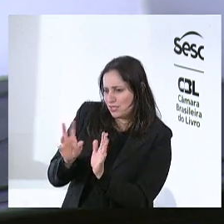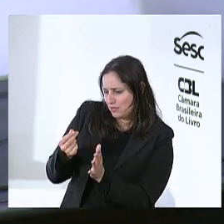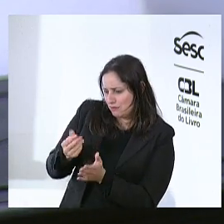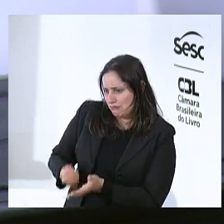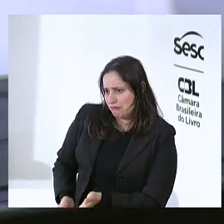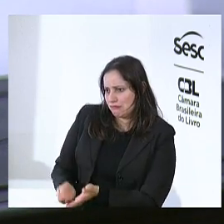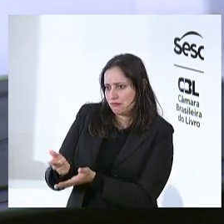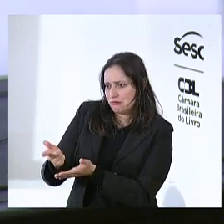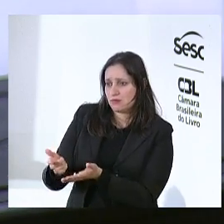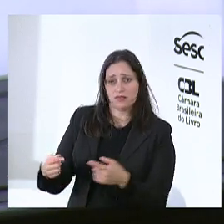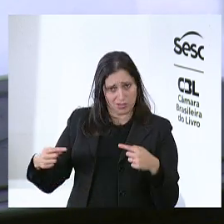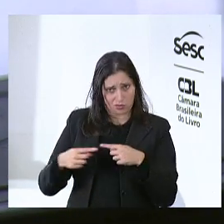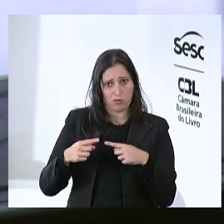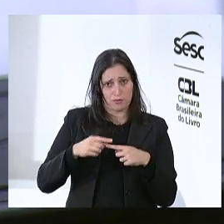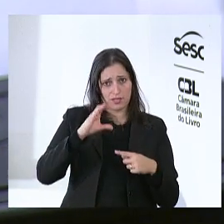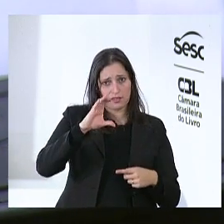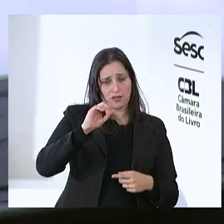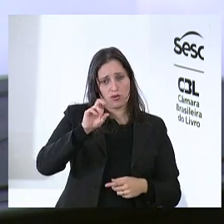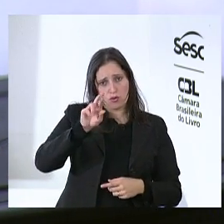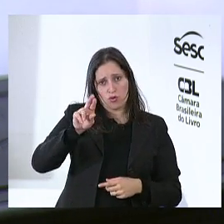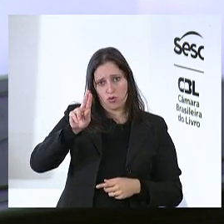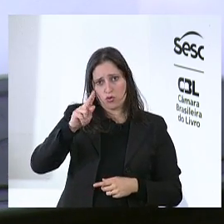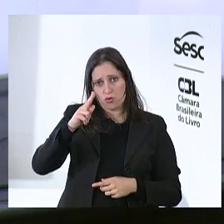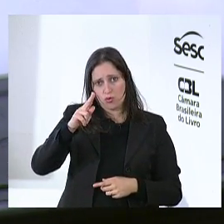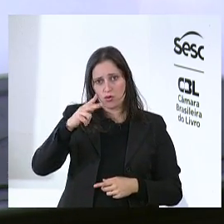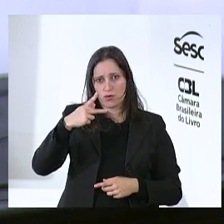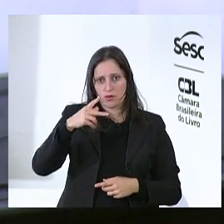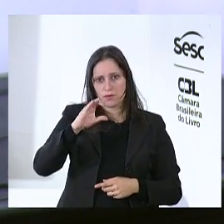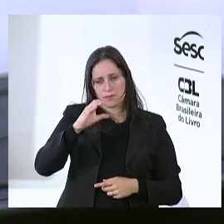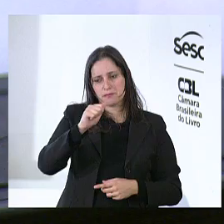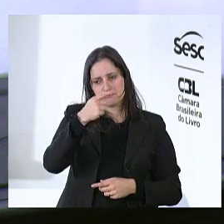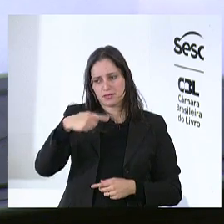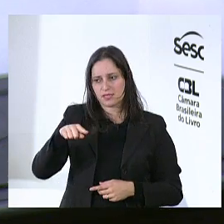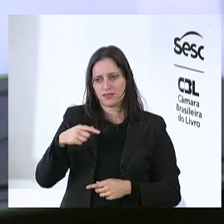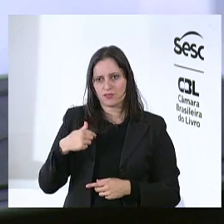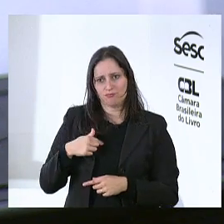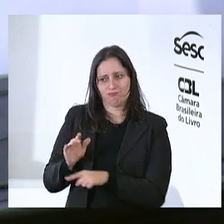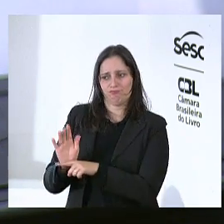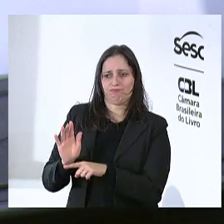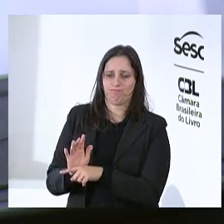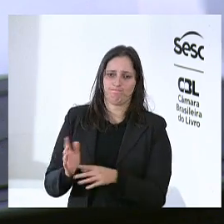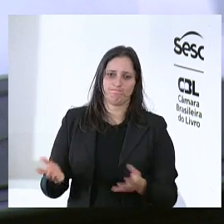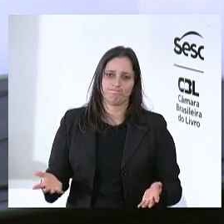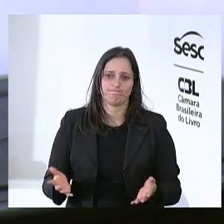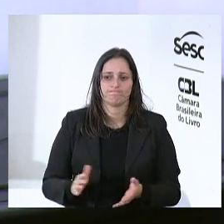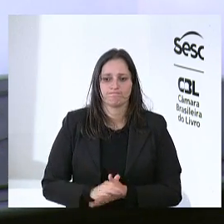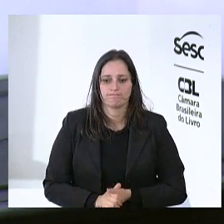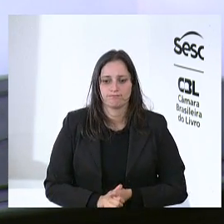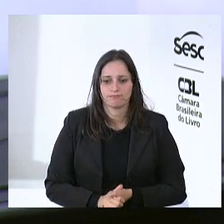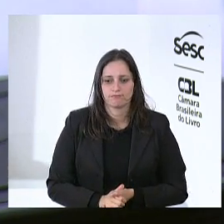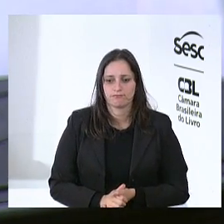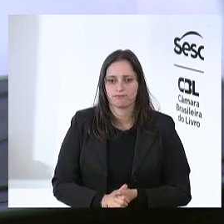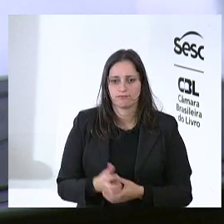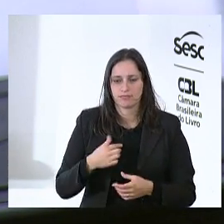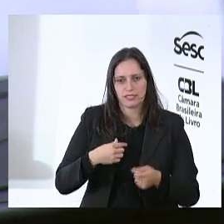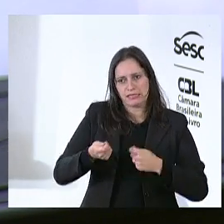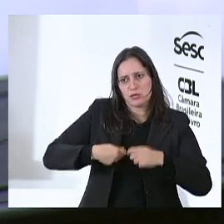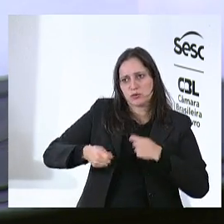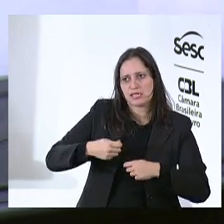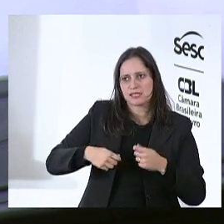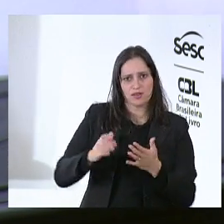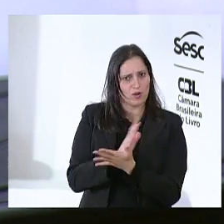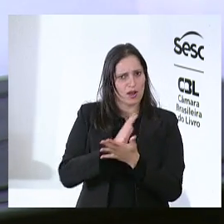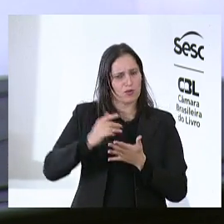sistema político. Mas há uma corrupção como dado cultural. A negociação, eu faço tudo pela minha